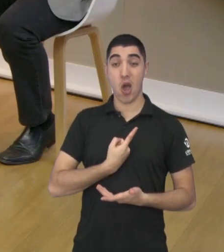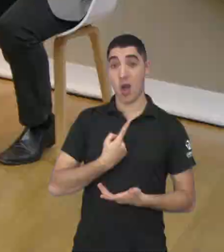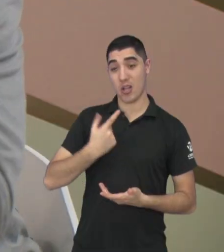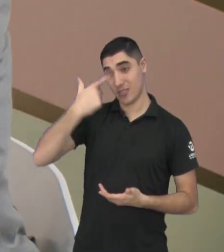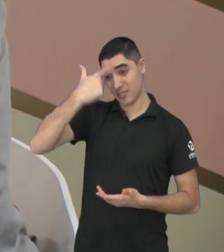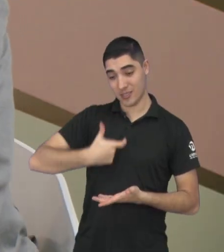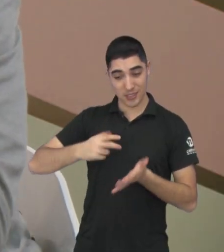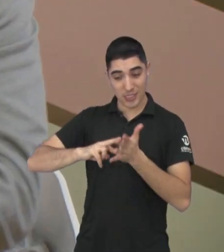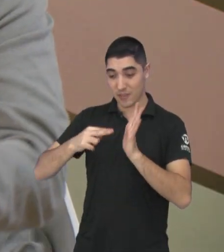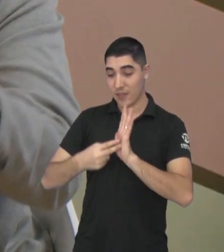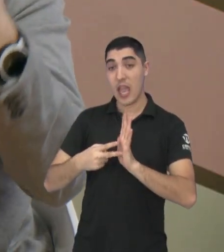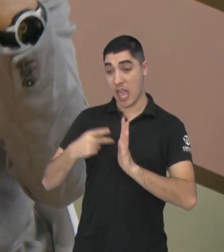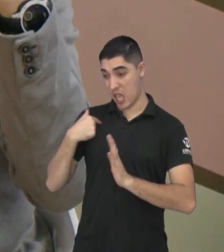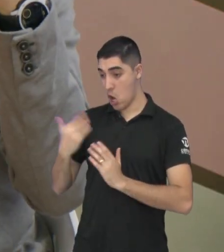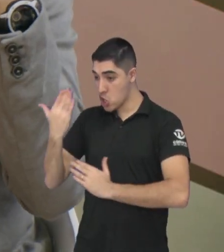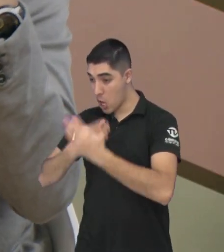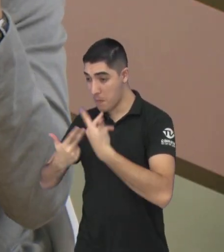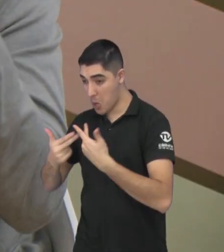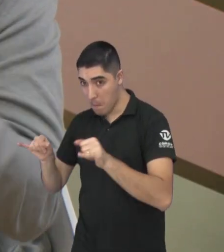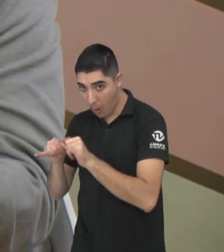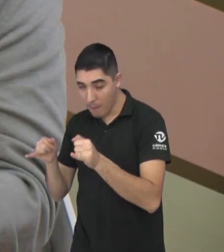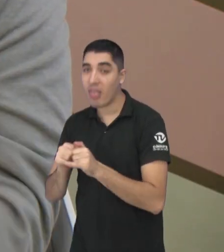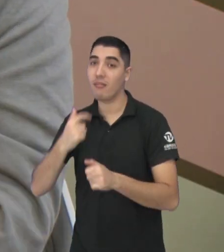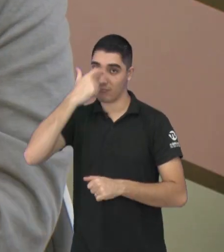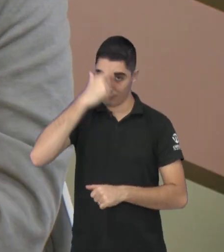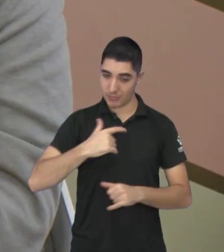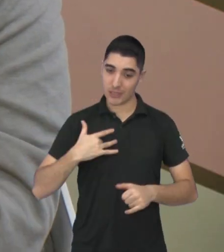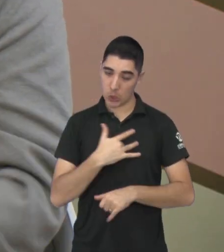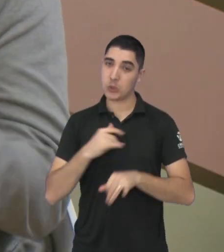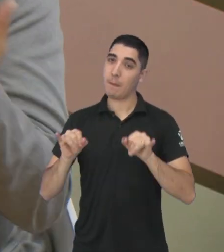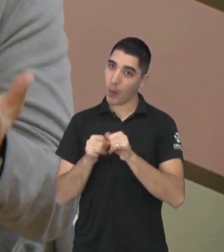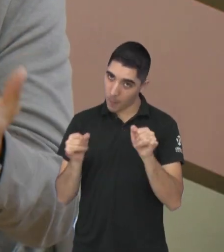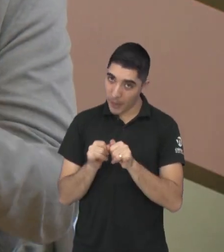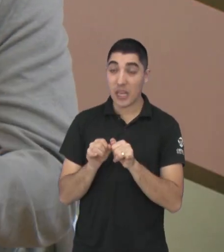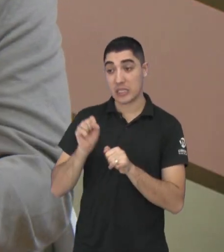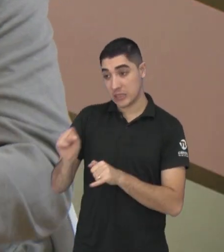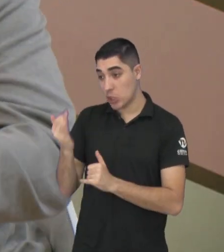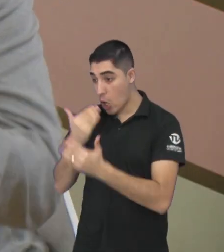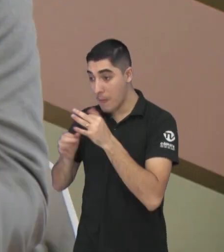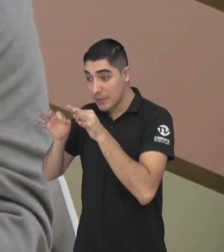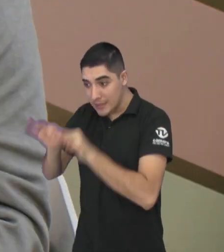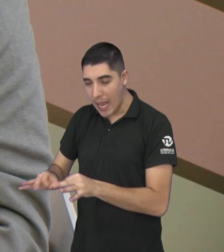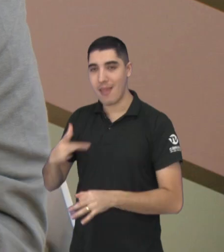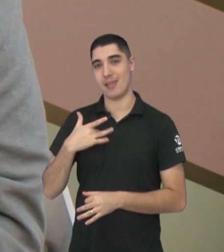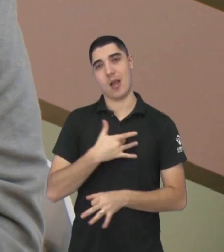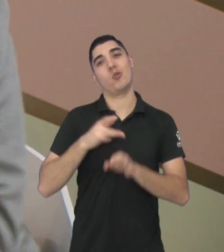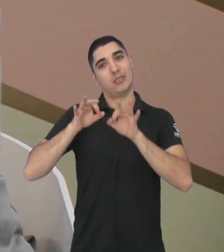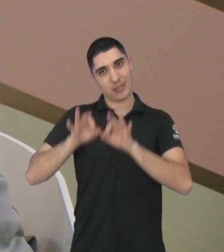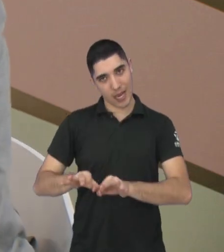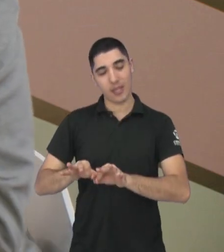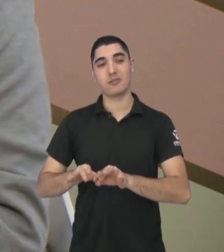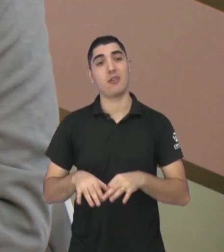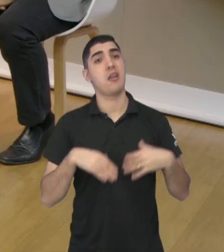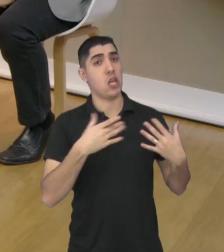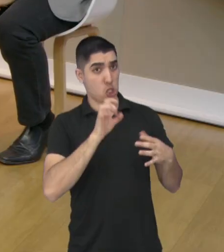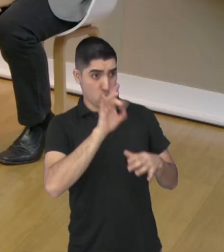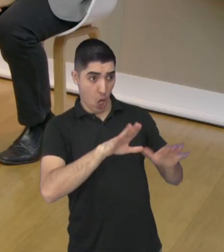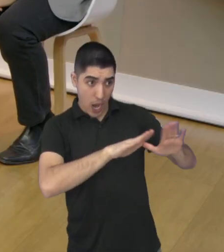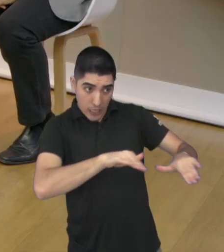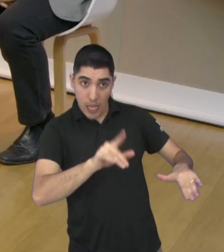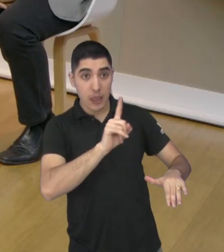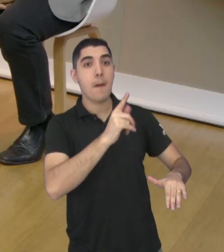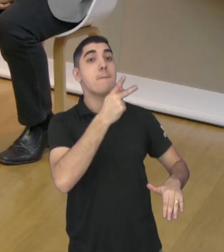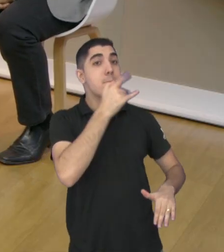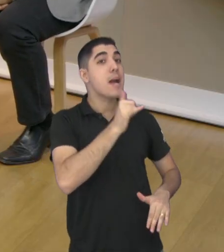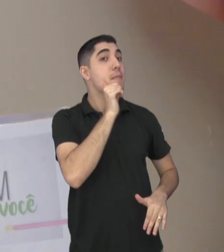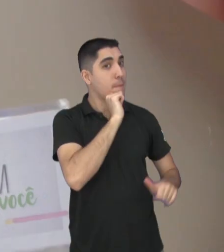a gente come. Sim. Então, a gente precisa ter atenção e manter não só na alimentação, mas todos os hábitos de vida saudável. E não só as crianças, viu?